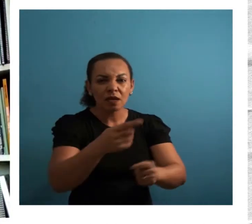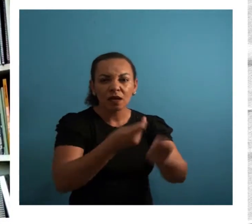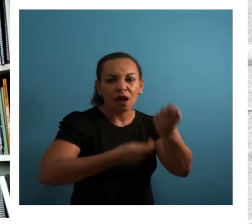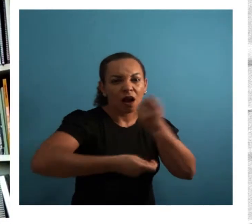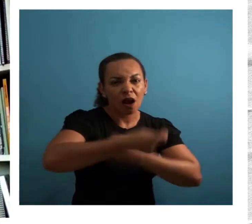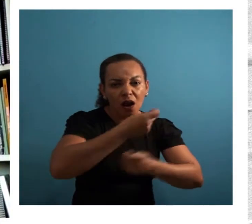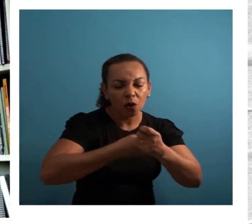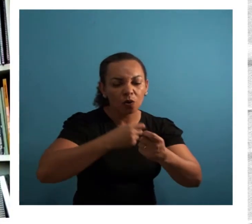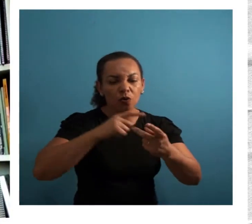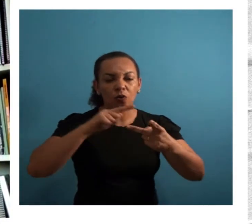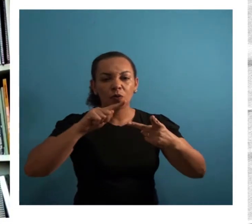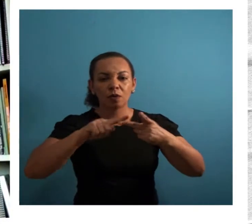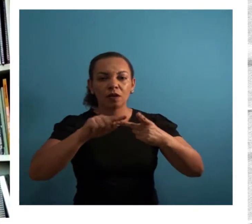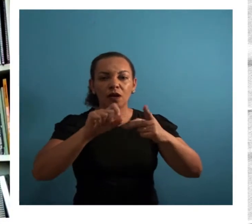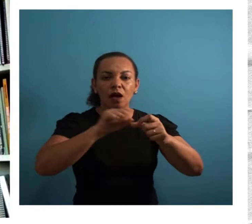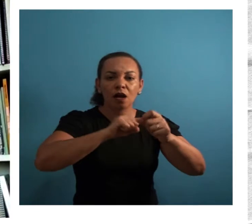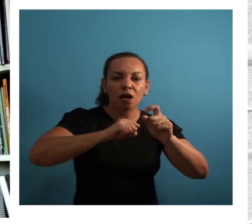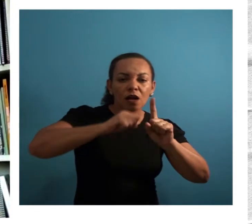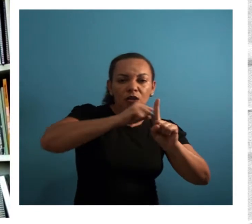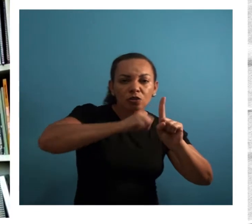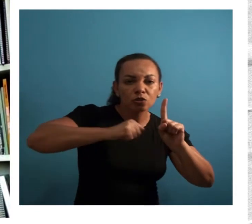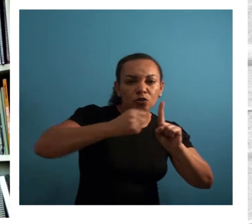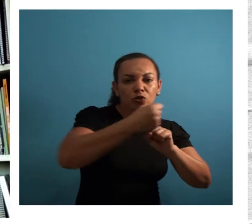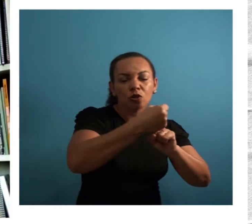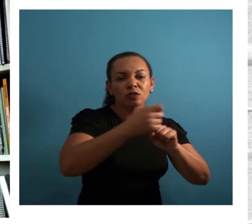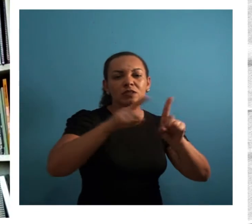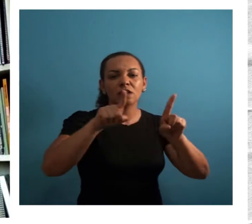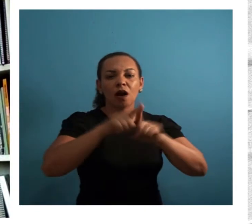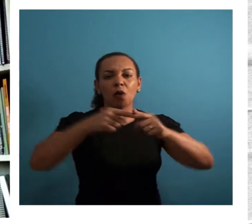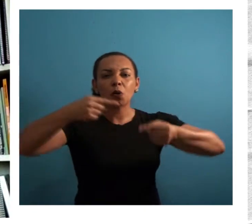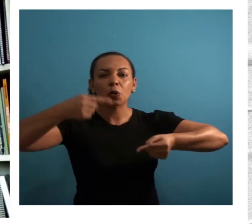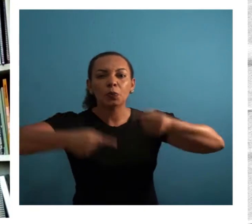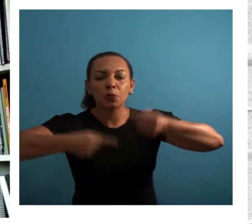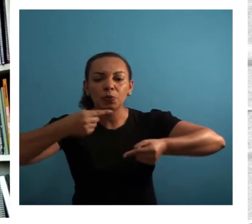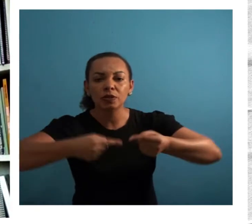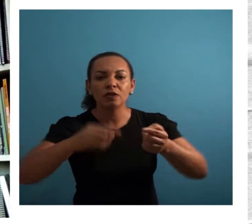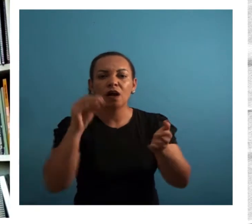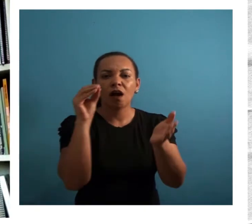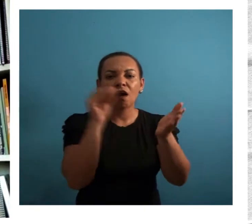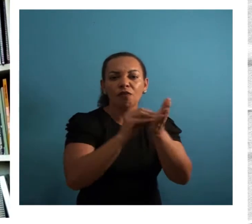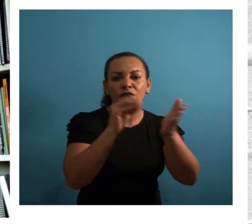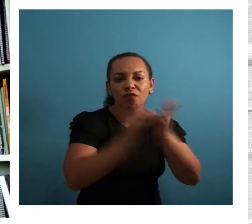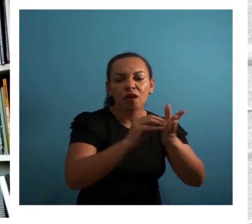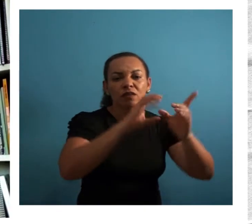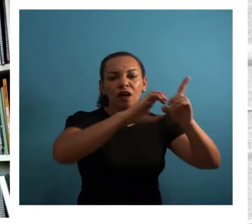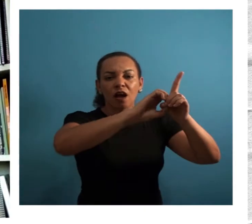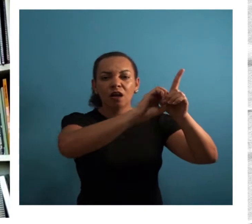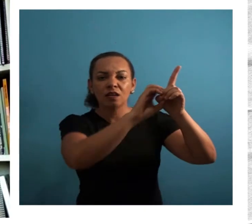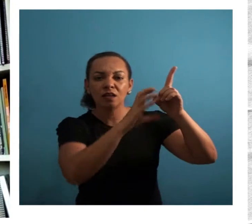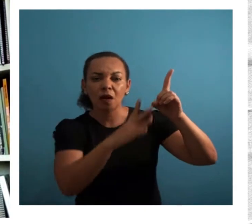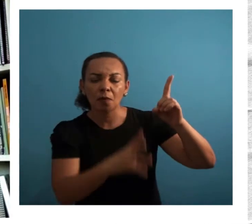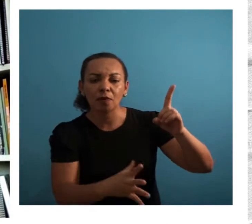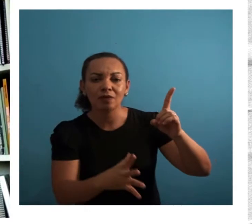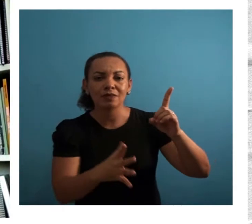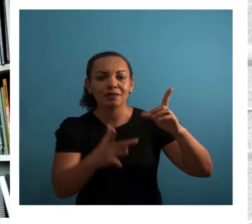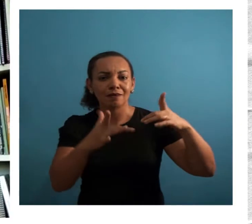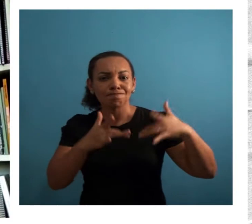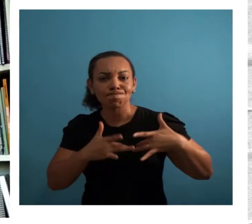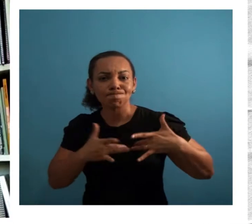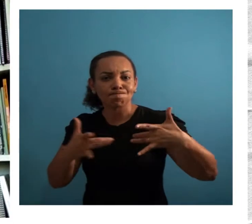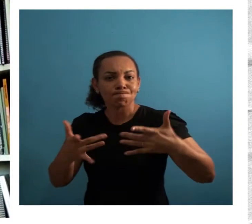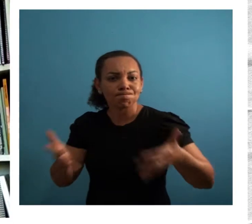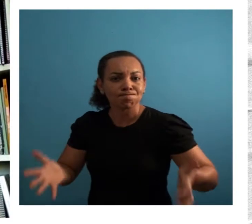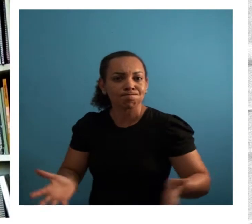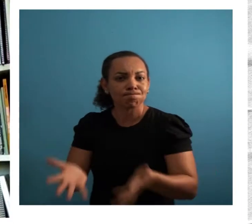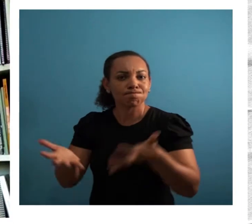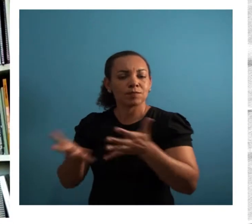que se manifestam no país denunciam também a falta de democracia com o atendimento dos direitos